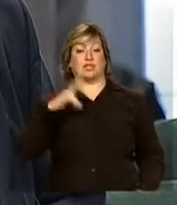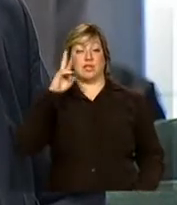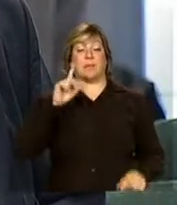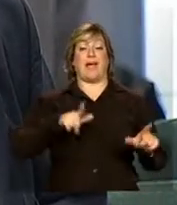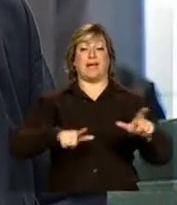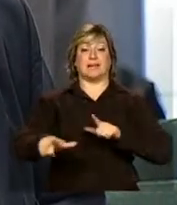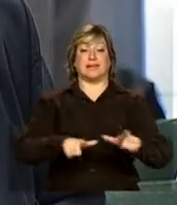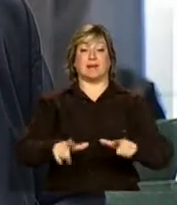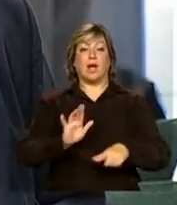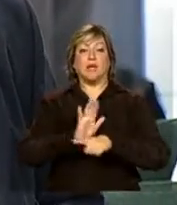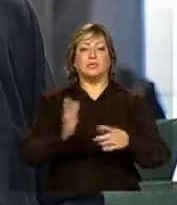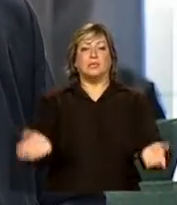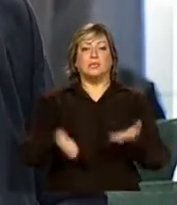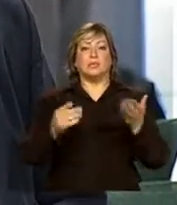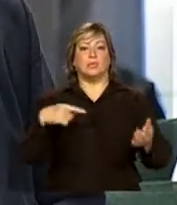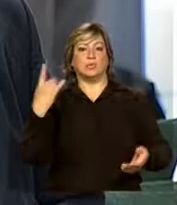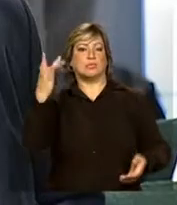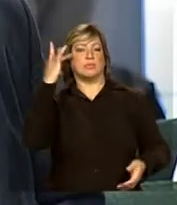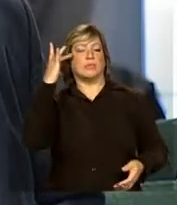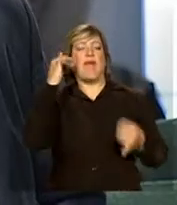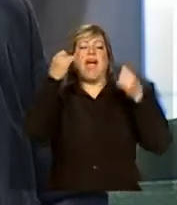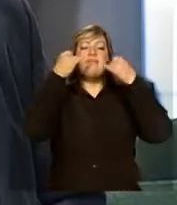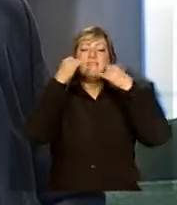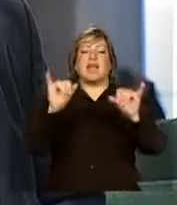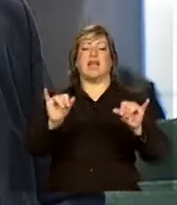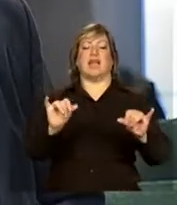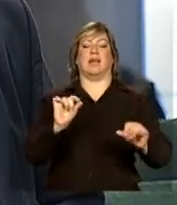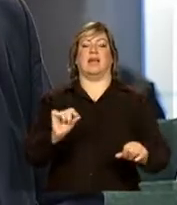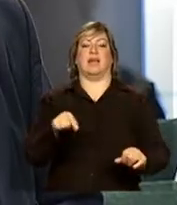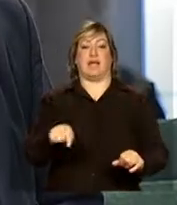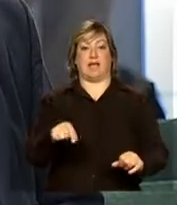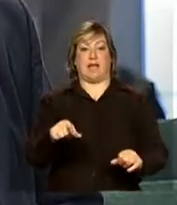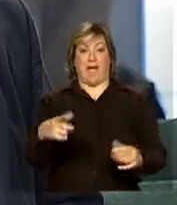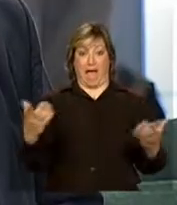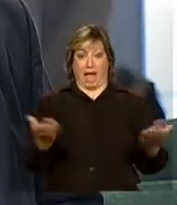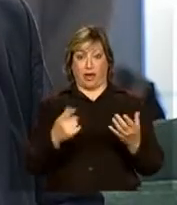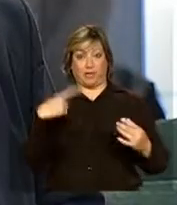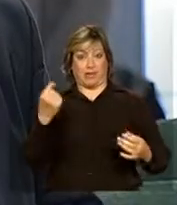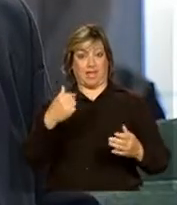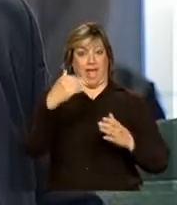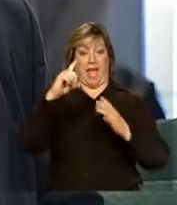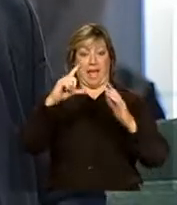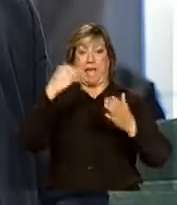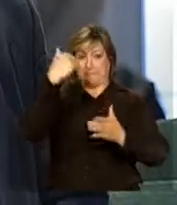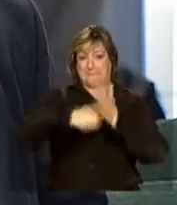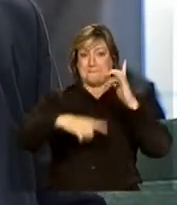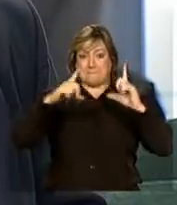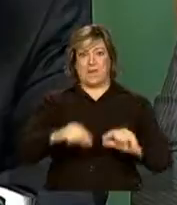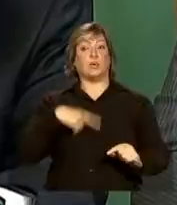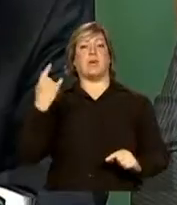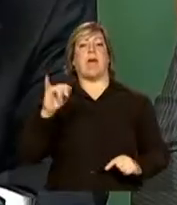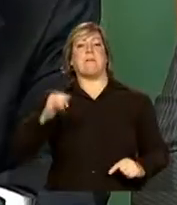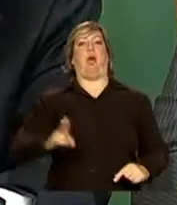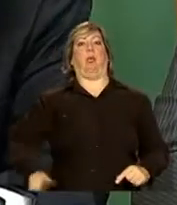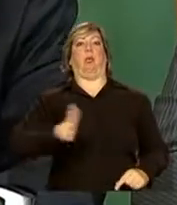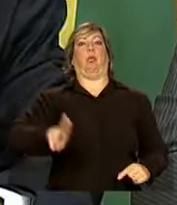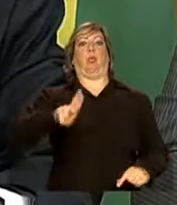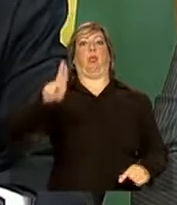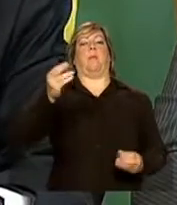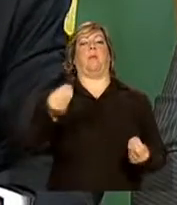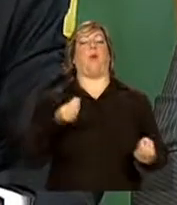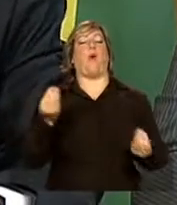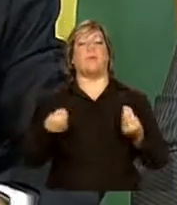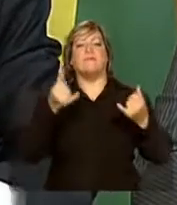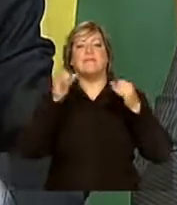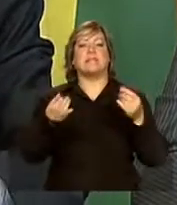para estimular o consumo inteligente, para evitar que essa margem a mais de consumo implique algum problema futuramente.